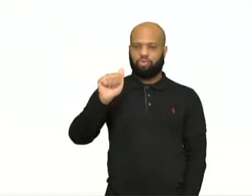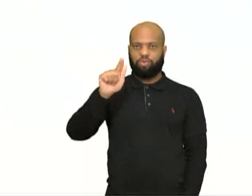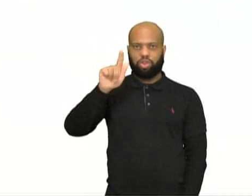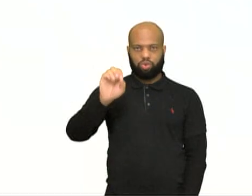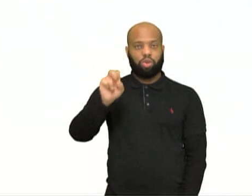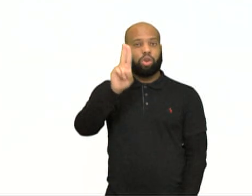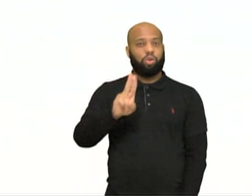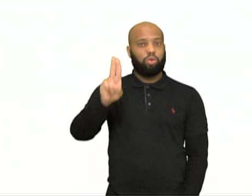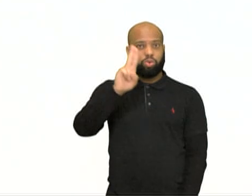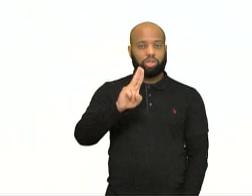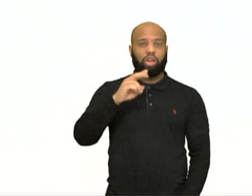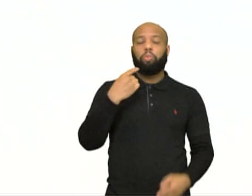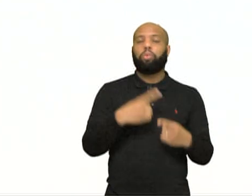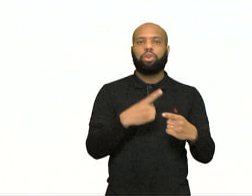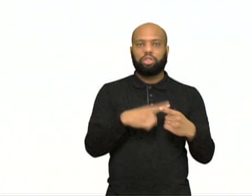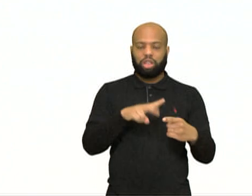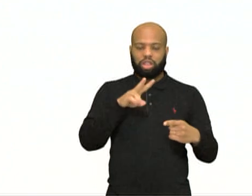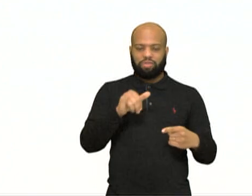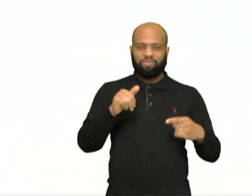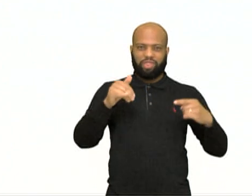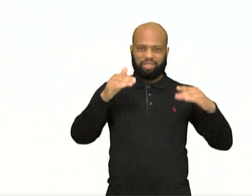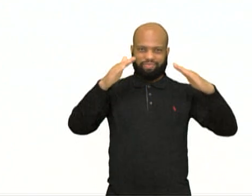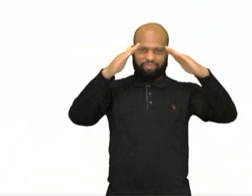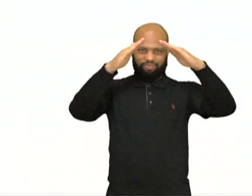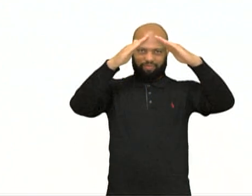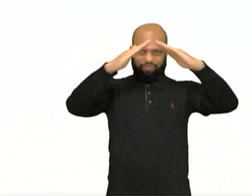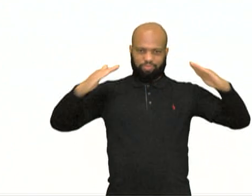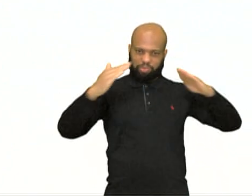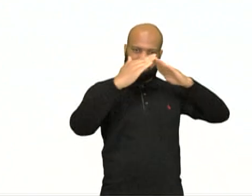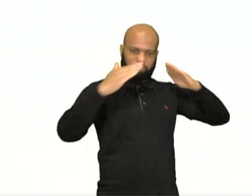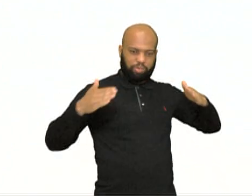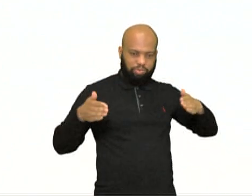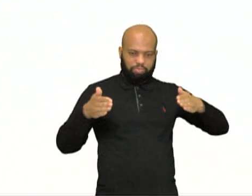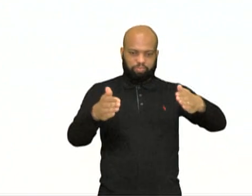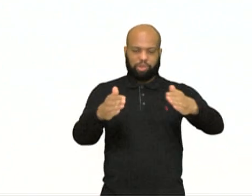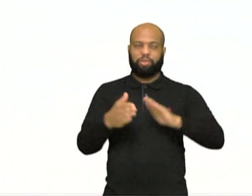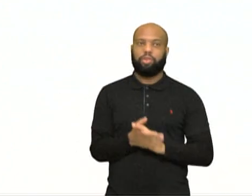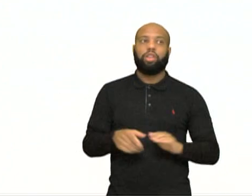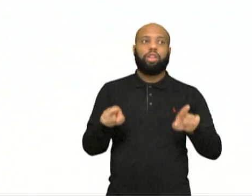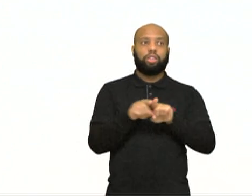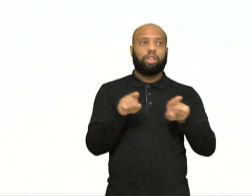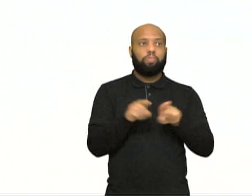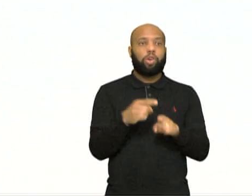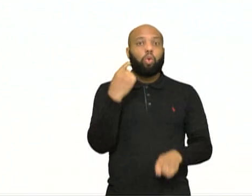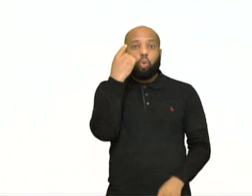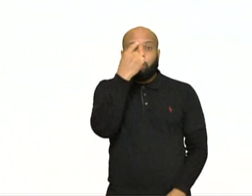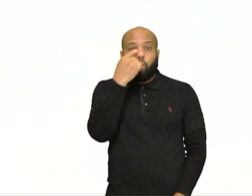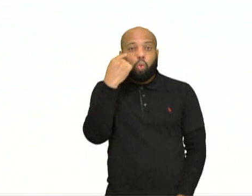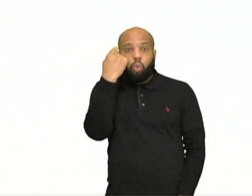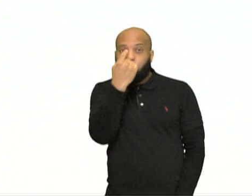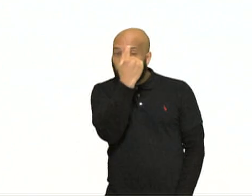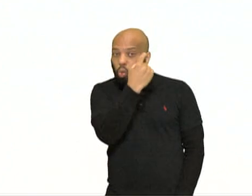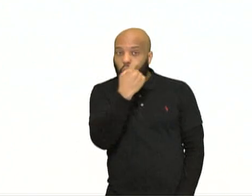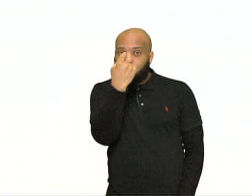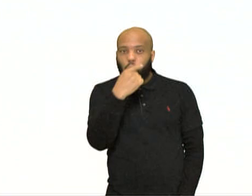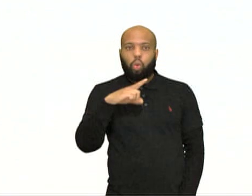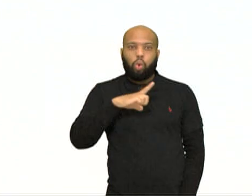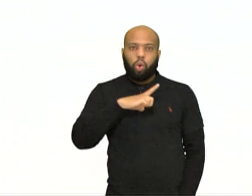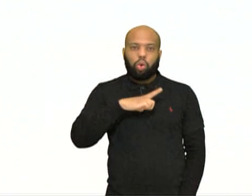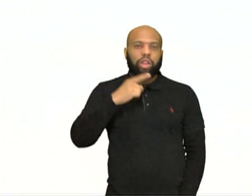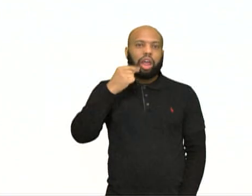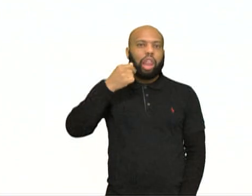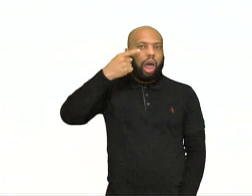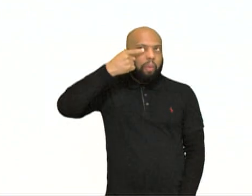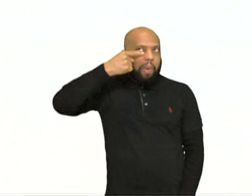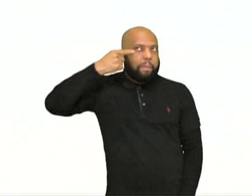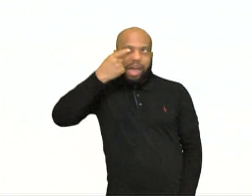dessas roupas, dessas maquiagens, né? Então, a beleza, a questão do olho bem marcado, né? Esse lápis preto também